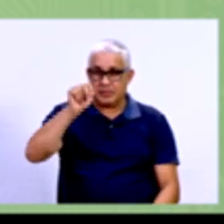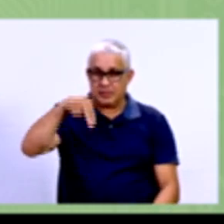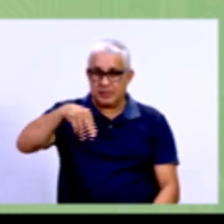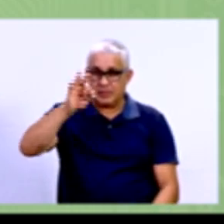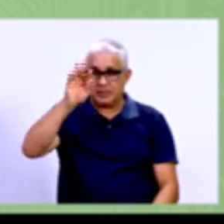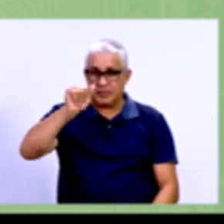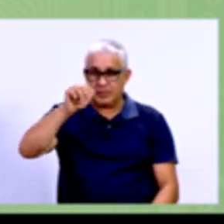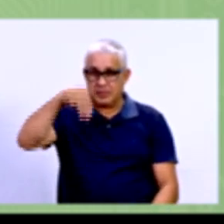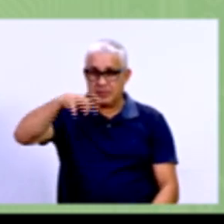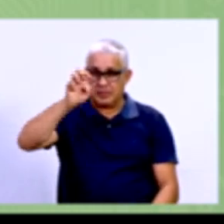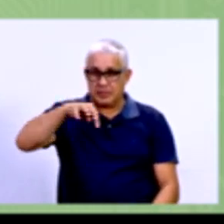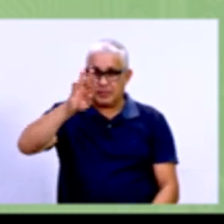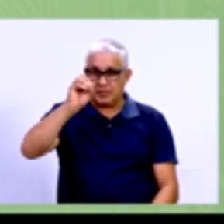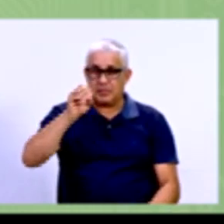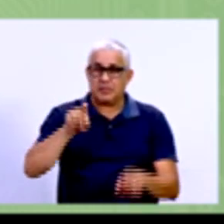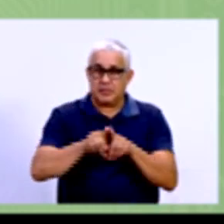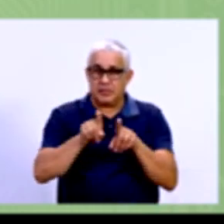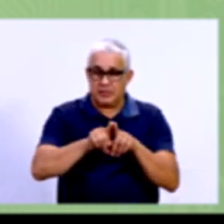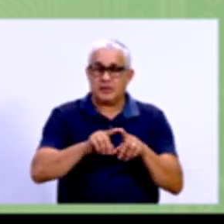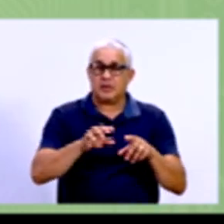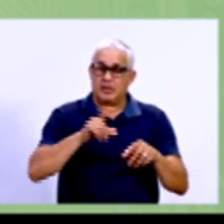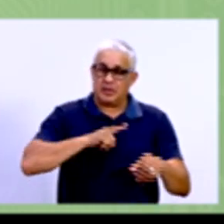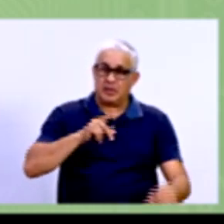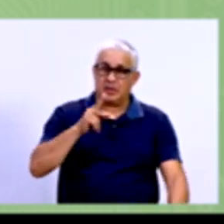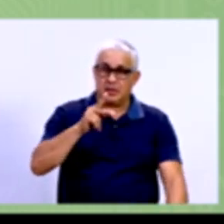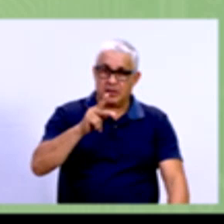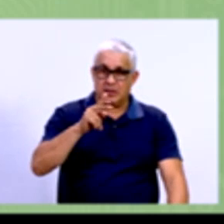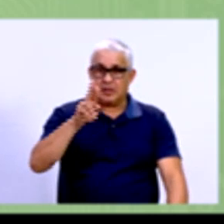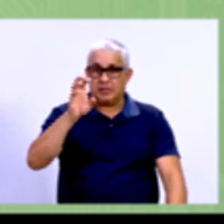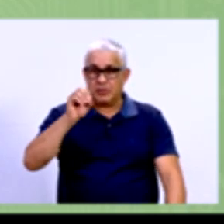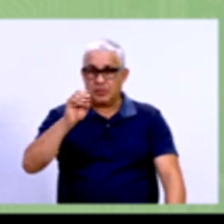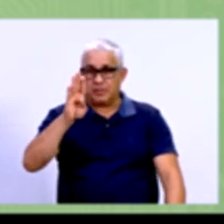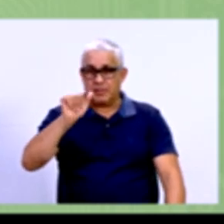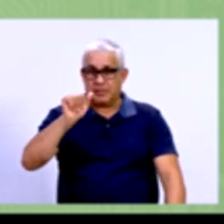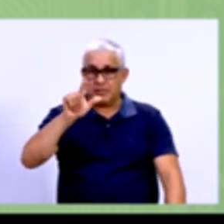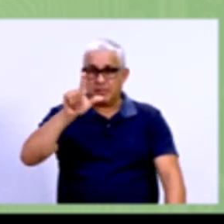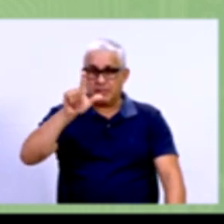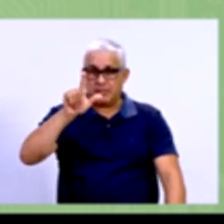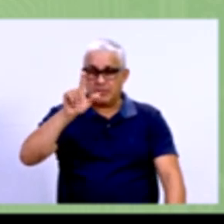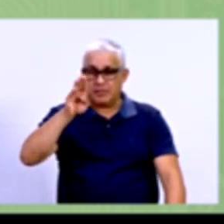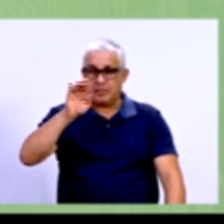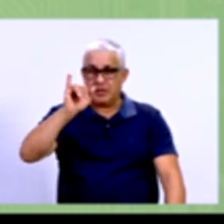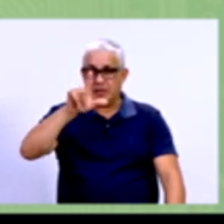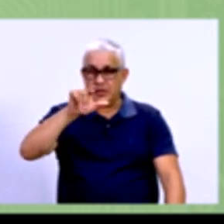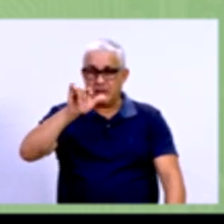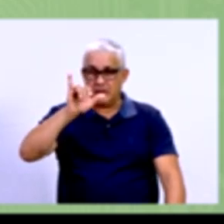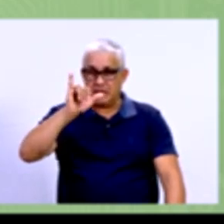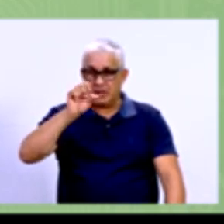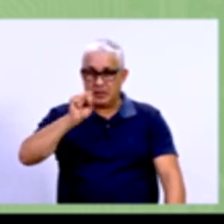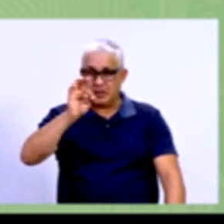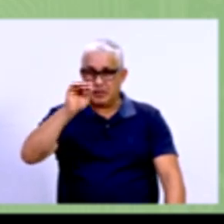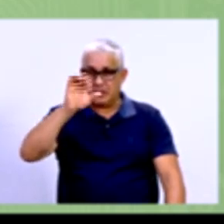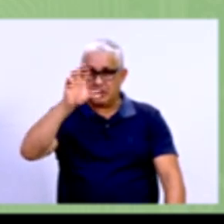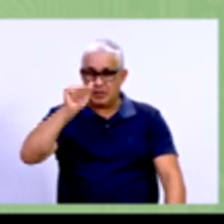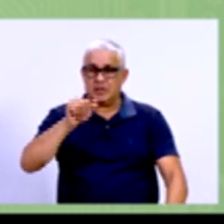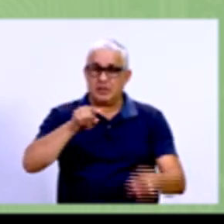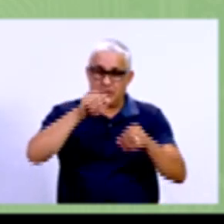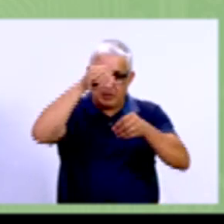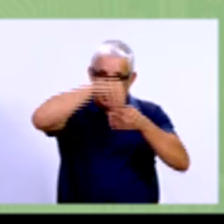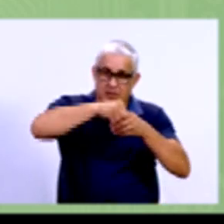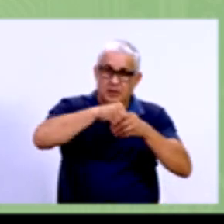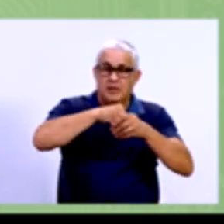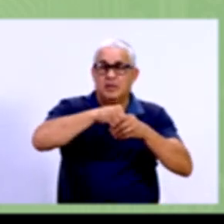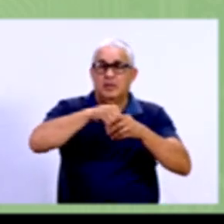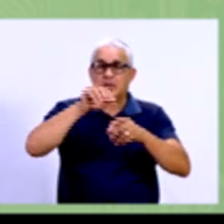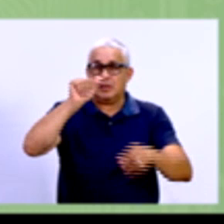as probabilísticas, né? Que daí a gente tem dentro das probabilísticas a amostragem aleatória. Dentro da amostragem